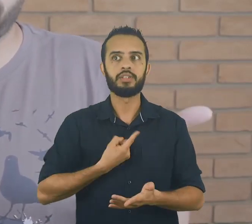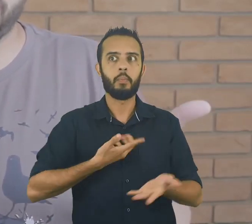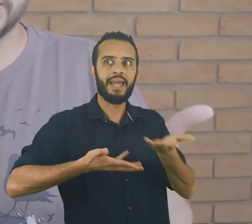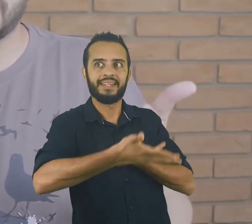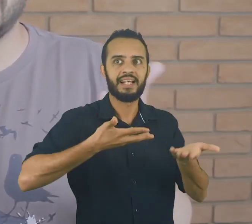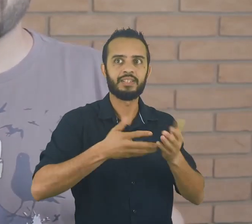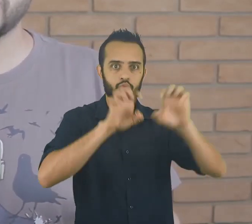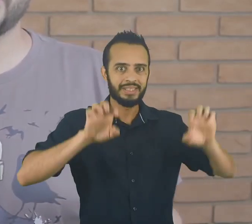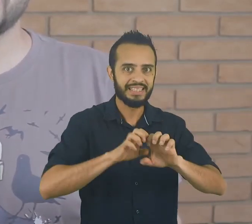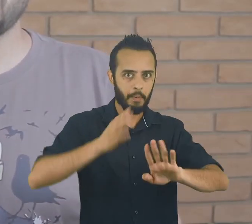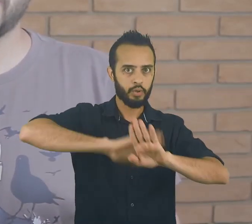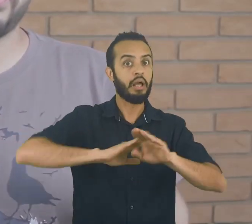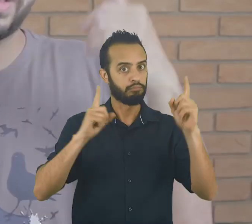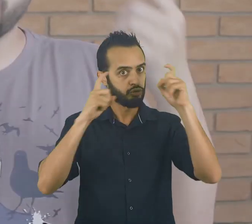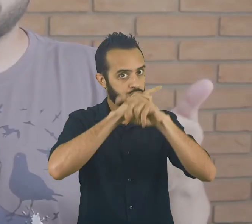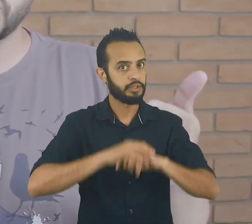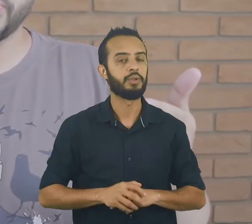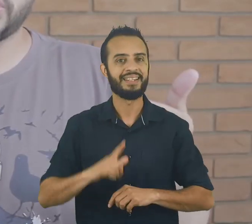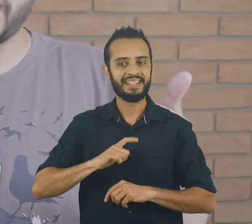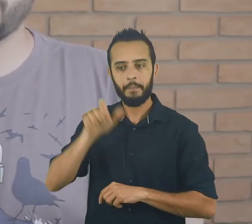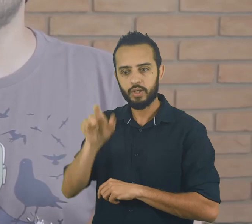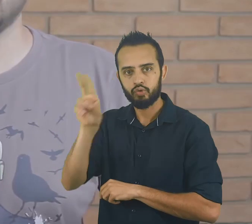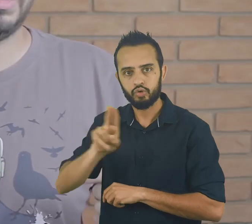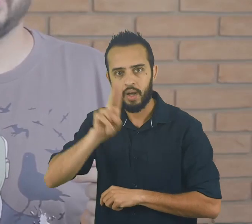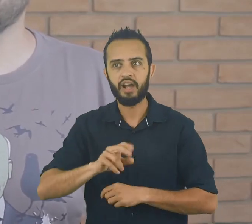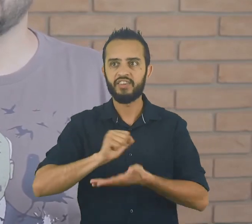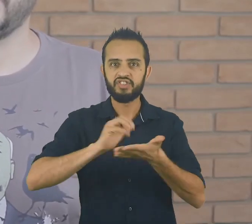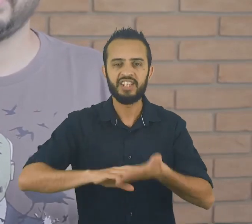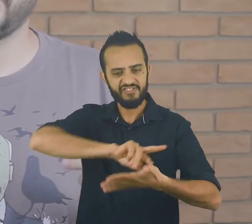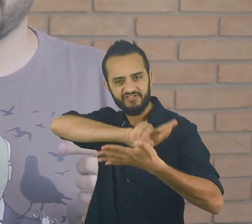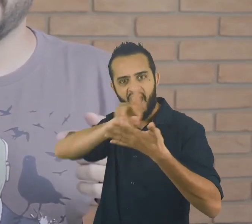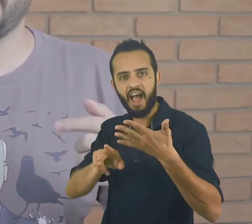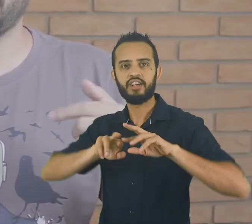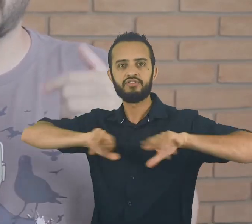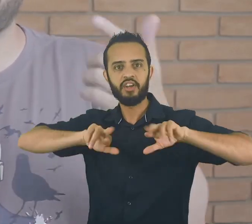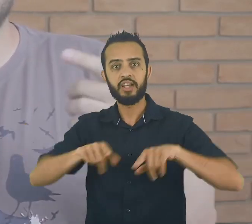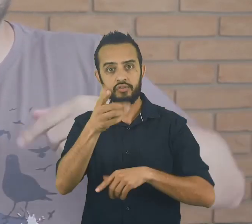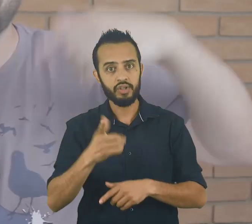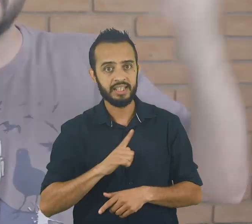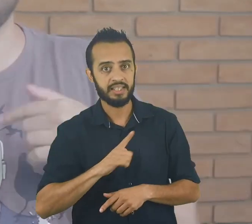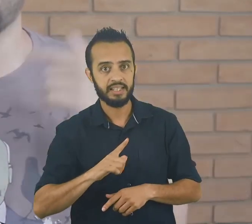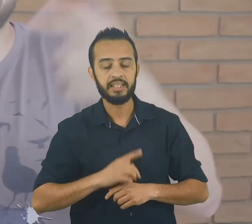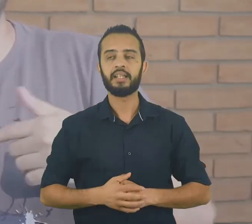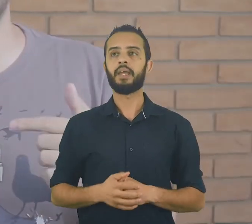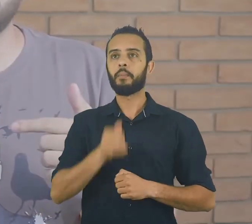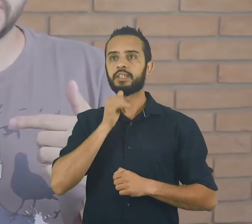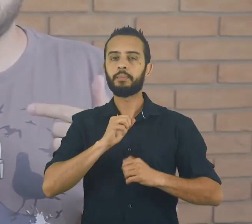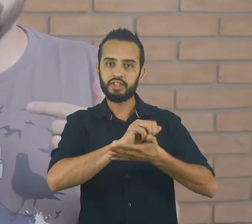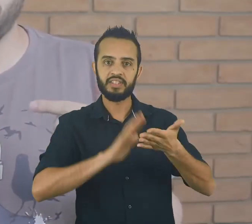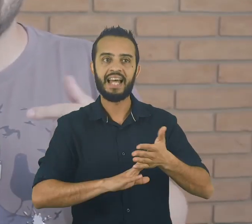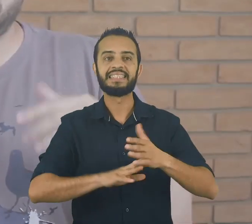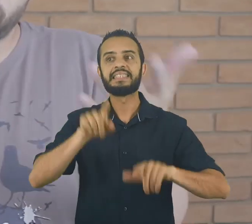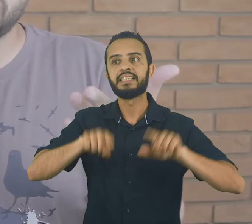complexa para alguém pensar. Vários tipos de usuário que fazem vários tipos de tarefas, então você tem tarefas que dependem de uma coisa para elas